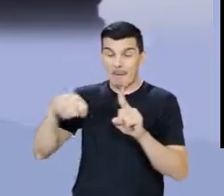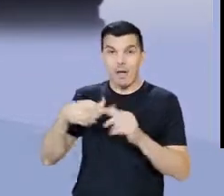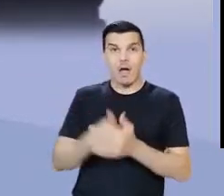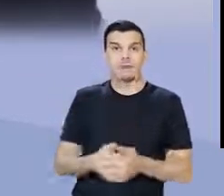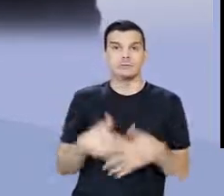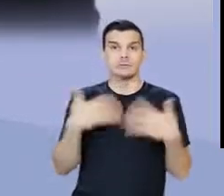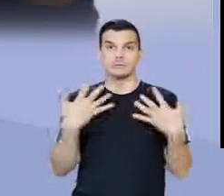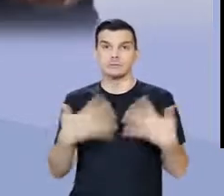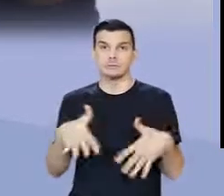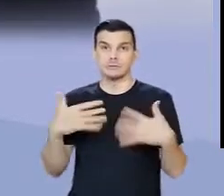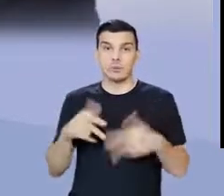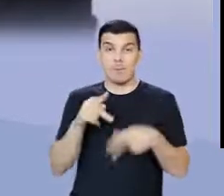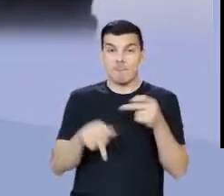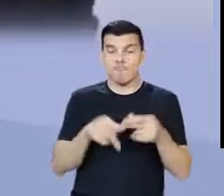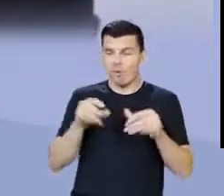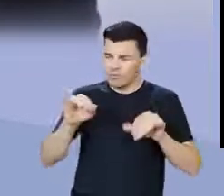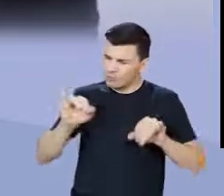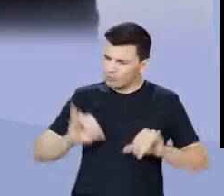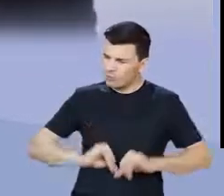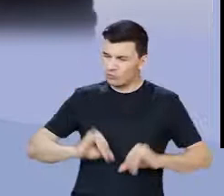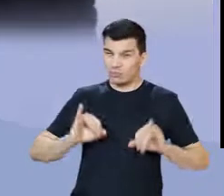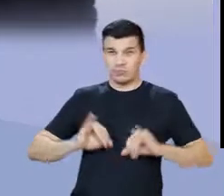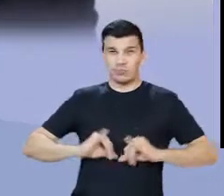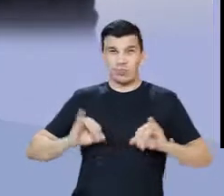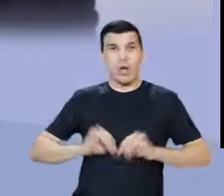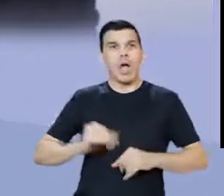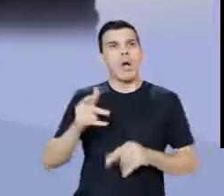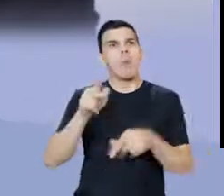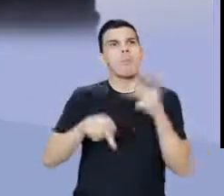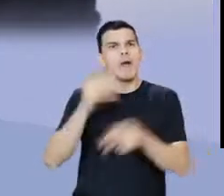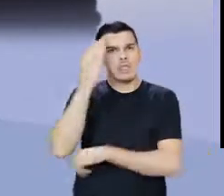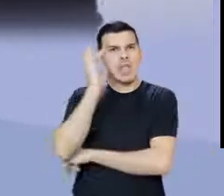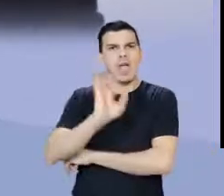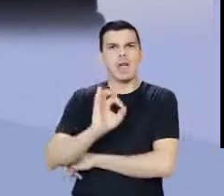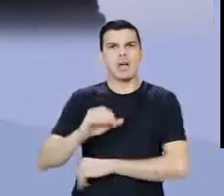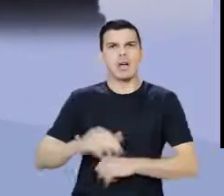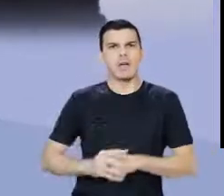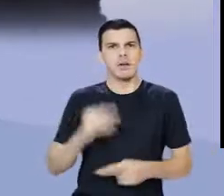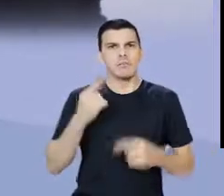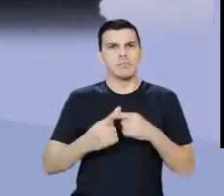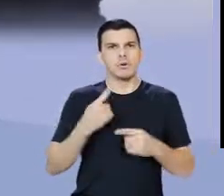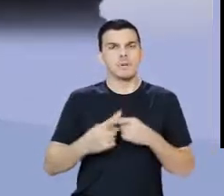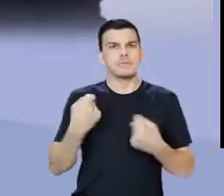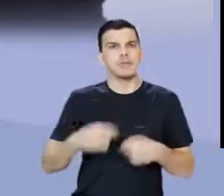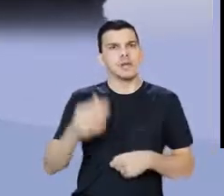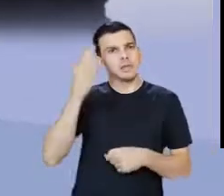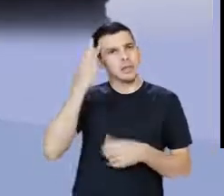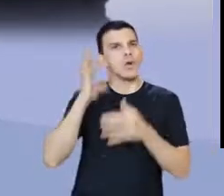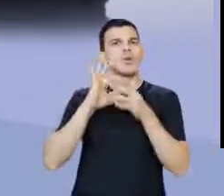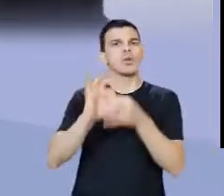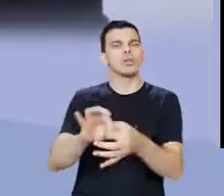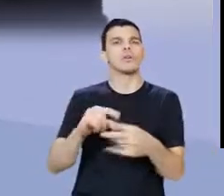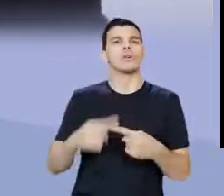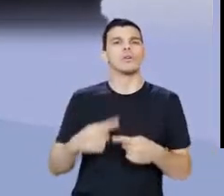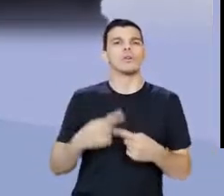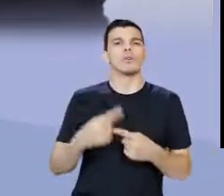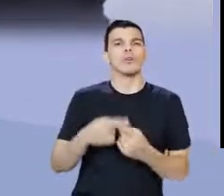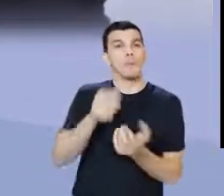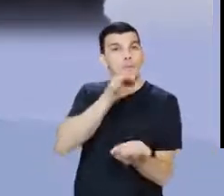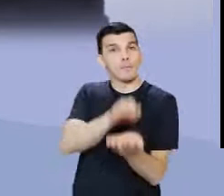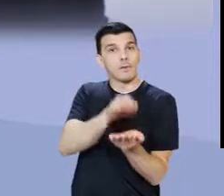Essa bomba, quando cai no colo do brasileiro, fica sem entender. né? Até porque você precisa entender que